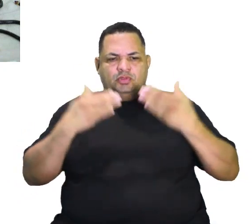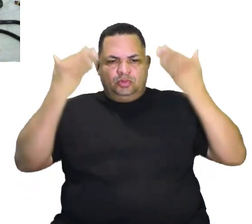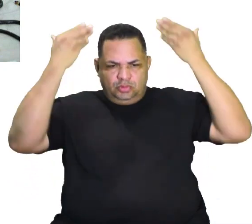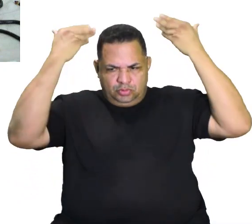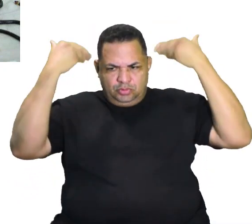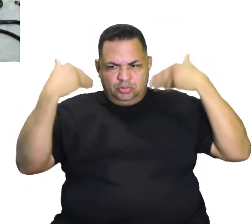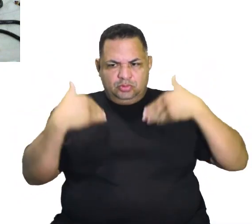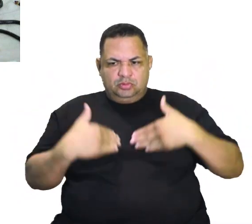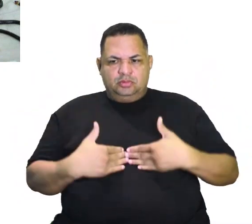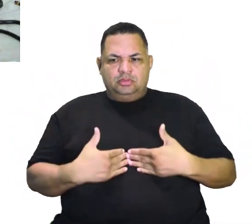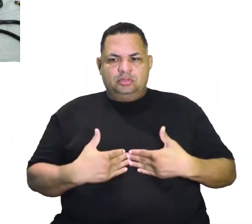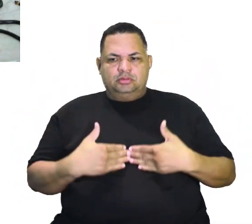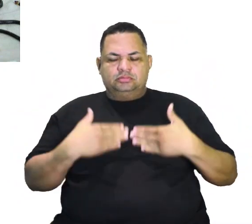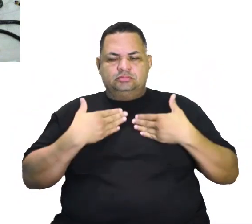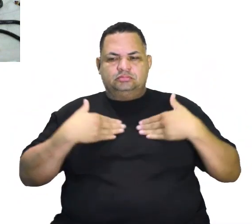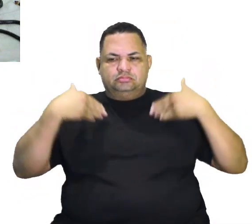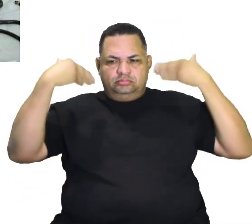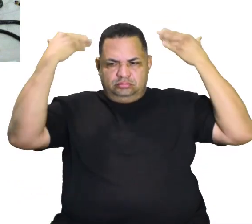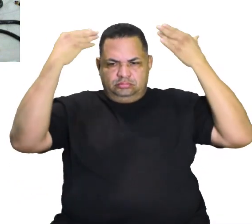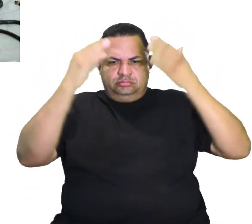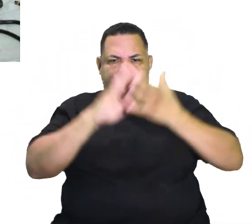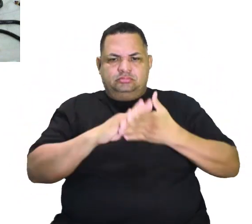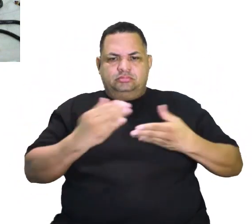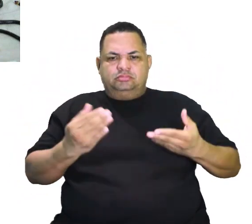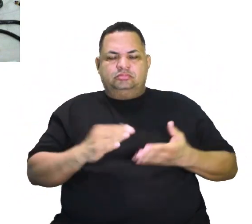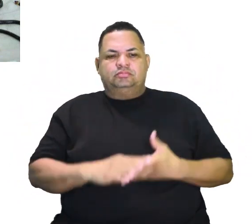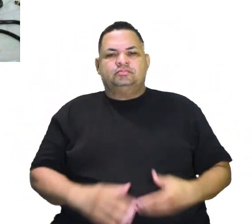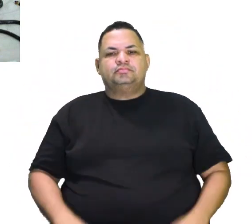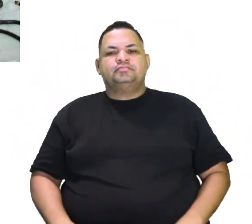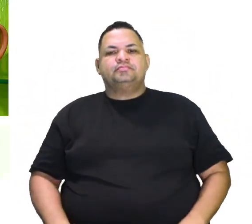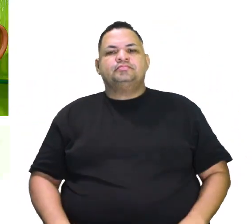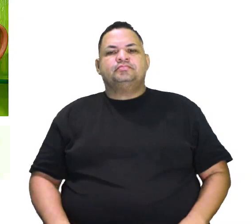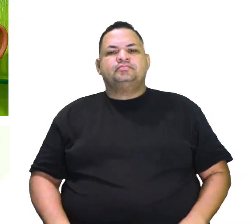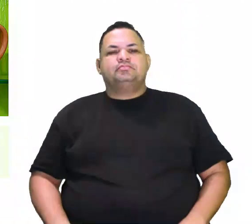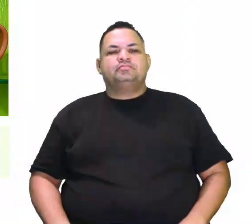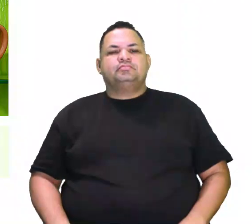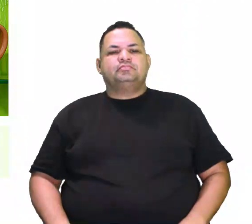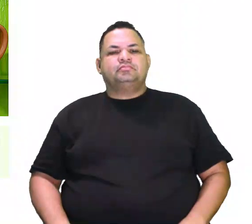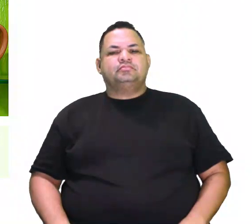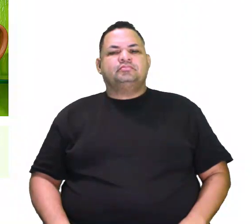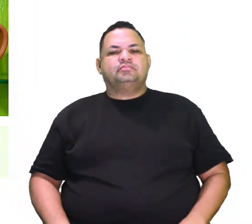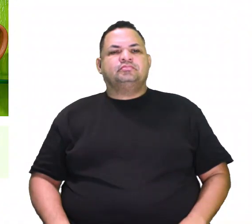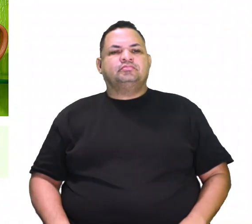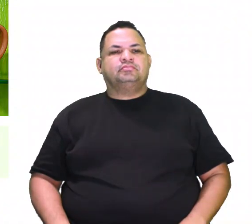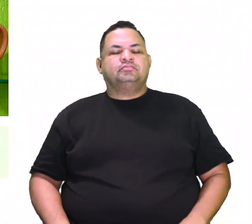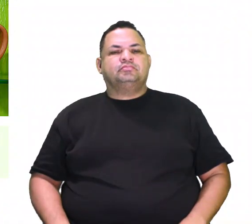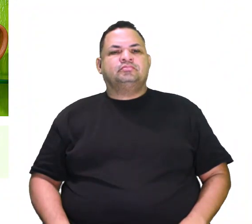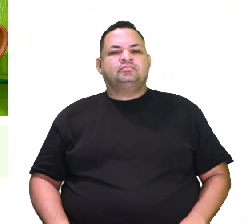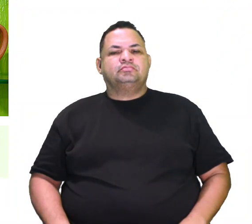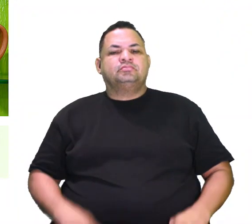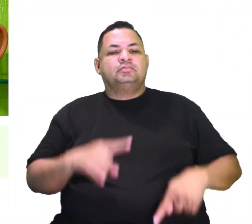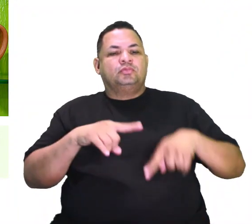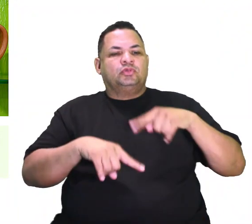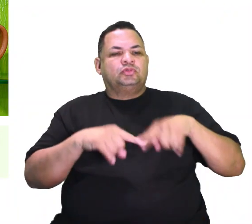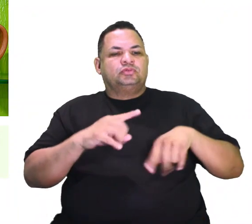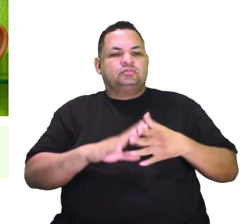feitos de penas de aves, né? Então, outras imagens aqui para vocês, de